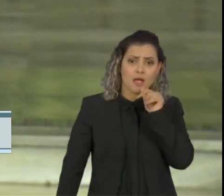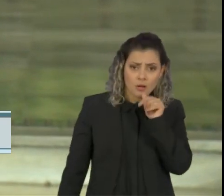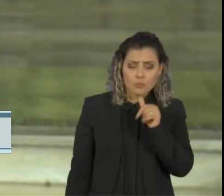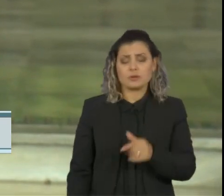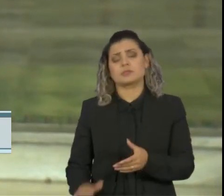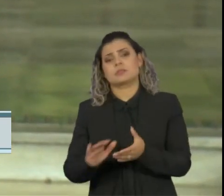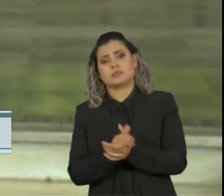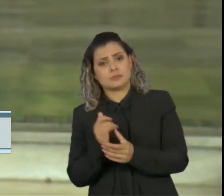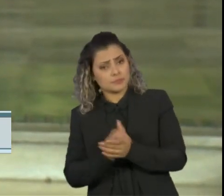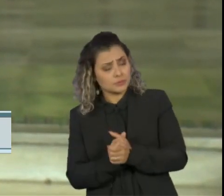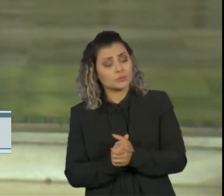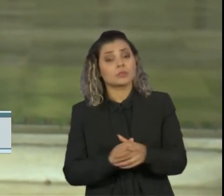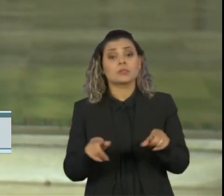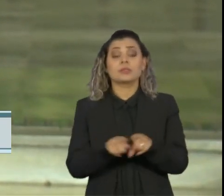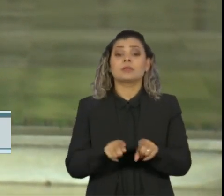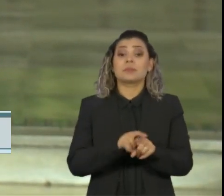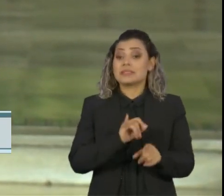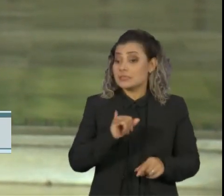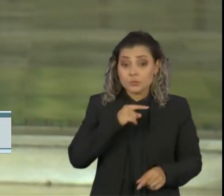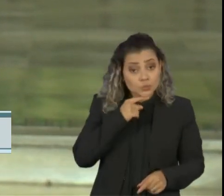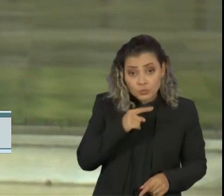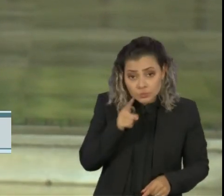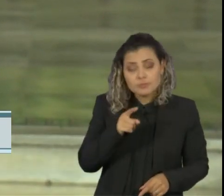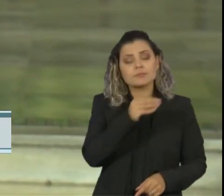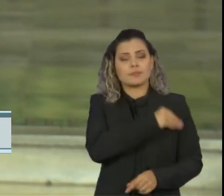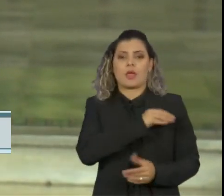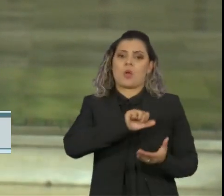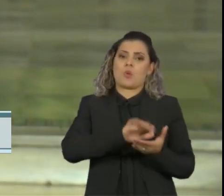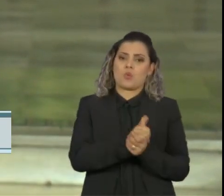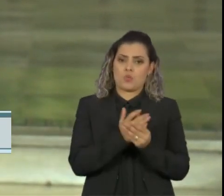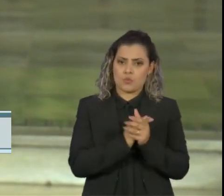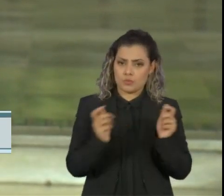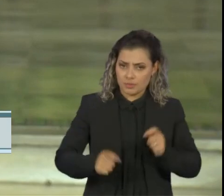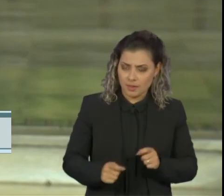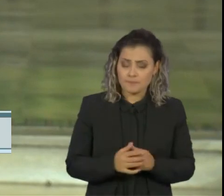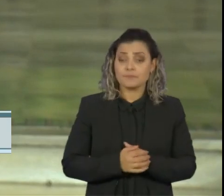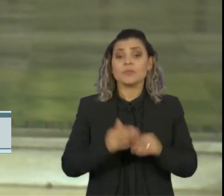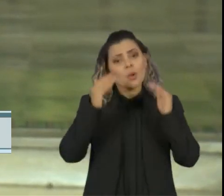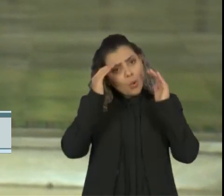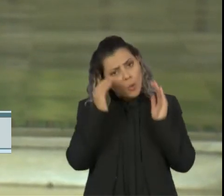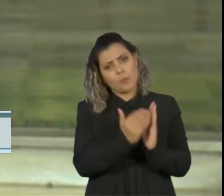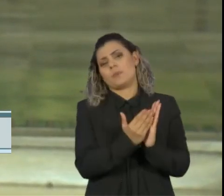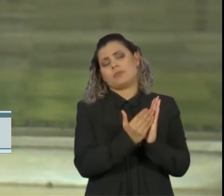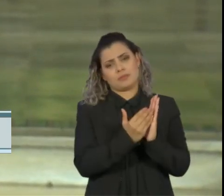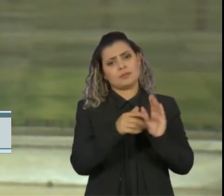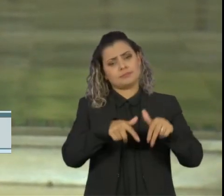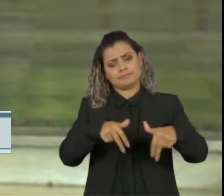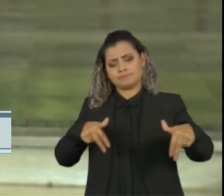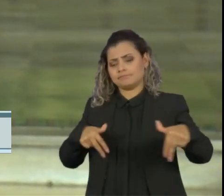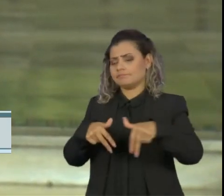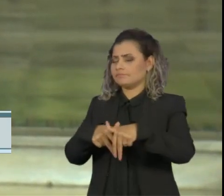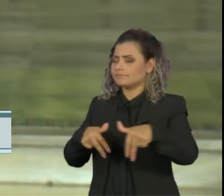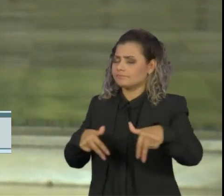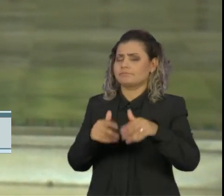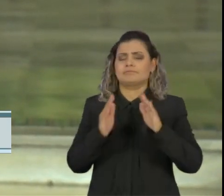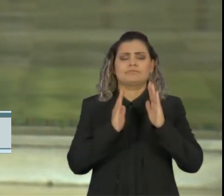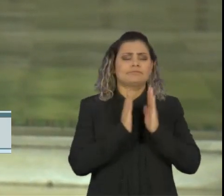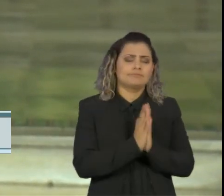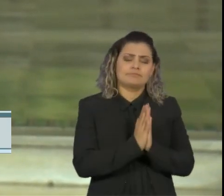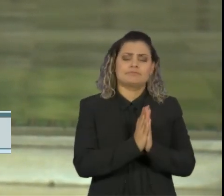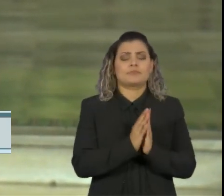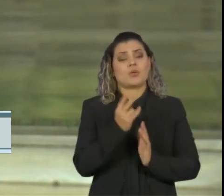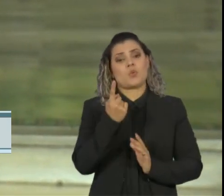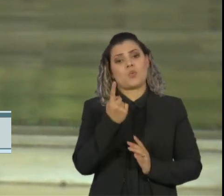sabão, e, na impossibilidade disso, com álcool gel. E obedeçam o distanciamento social, que é de